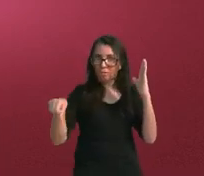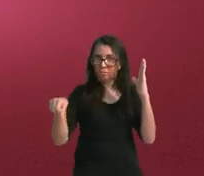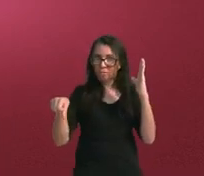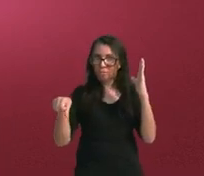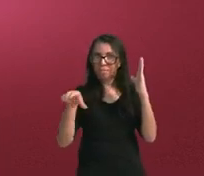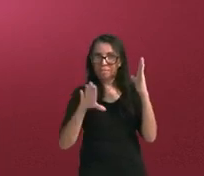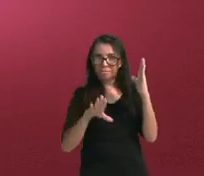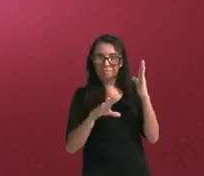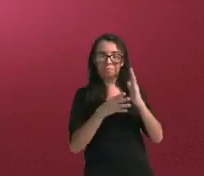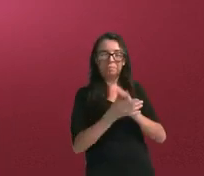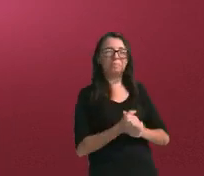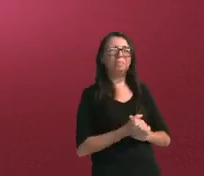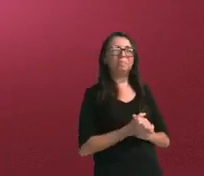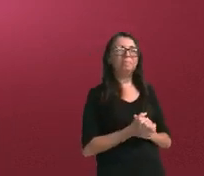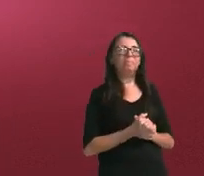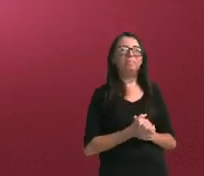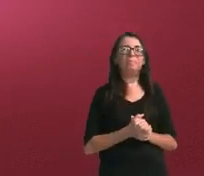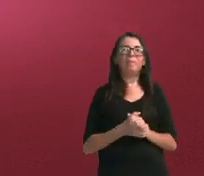10.